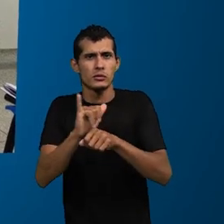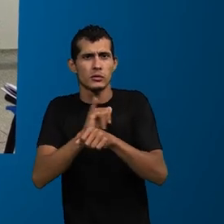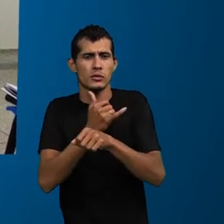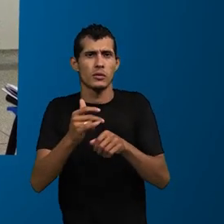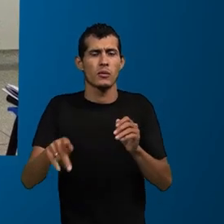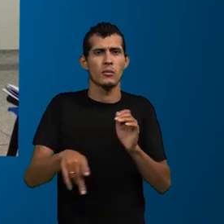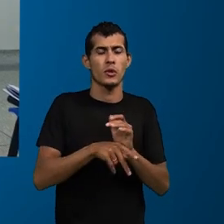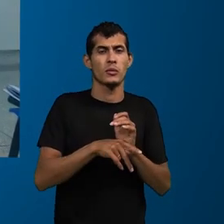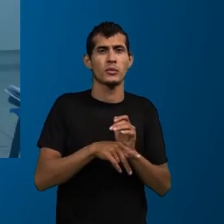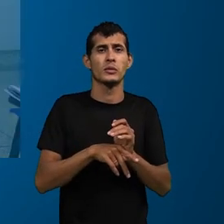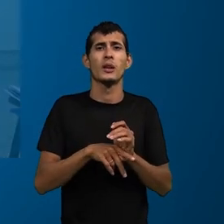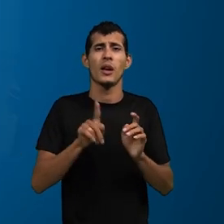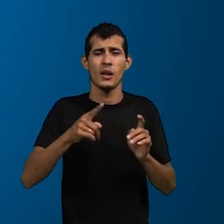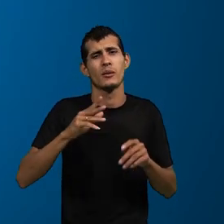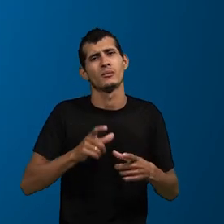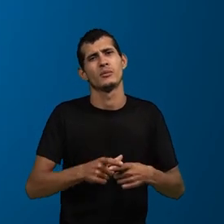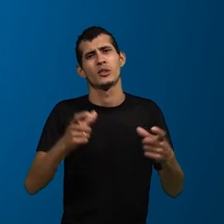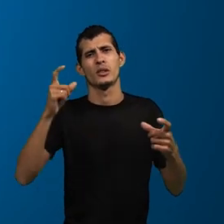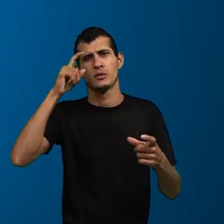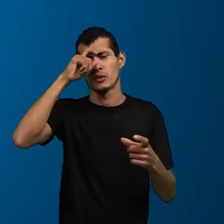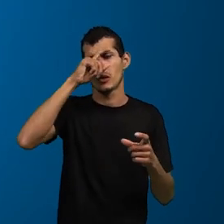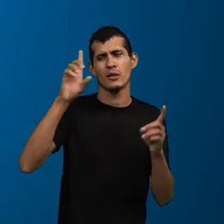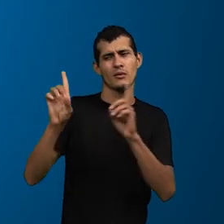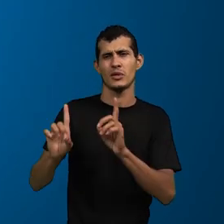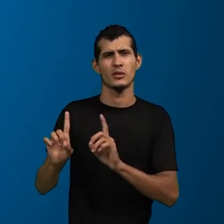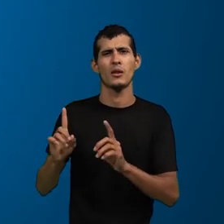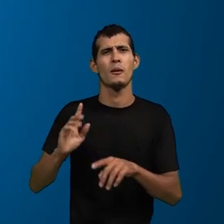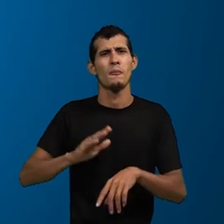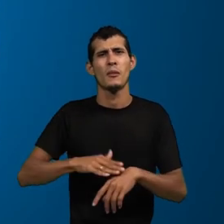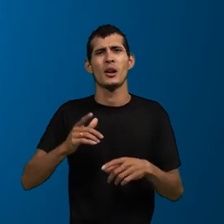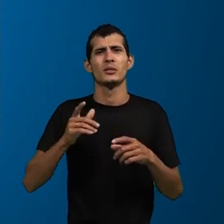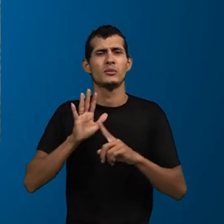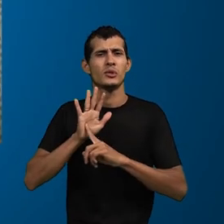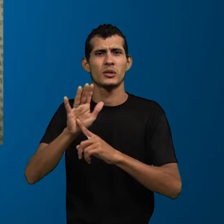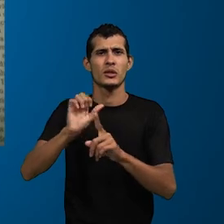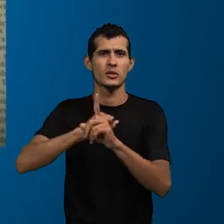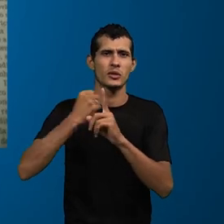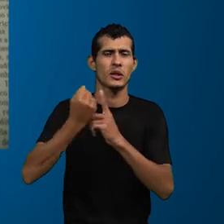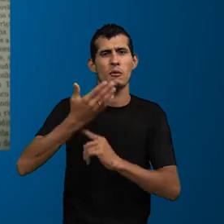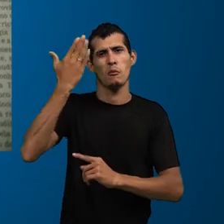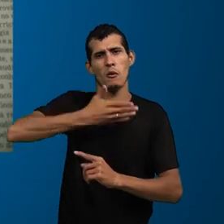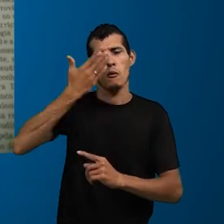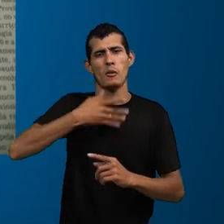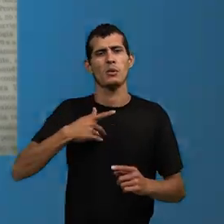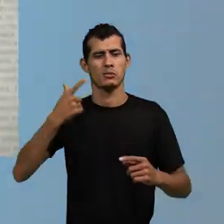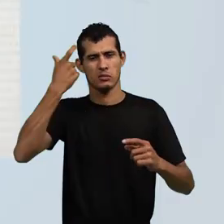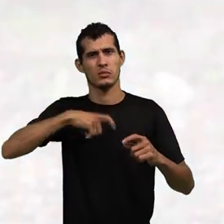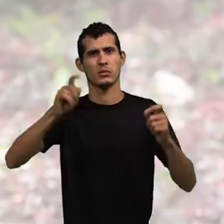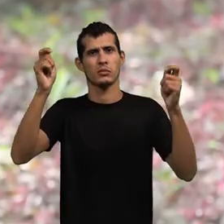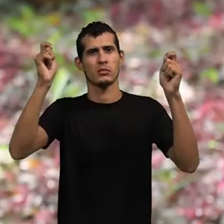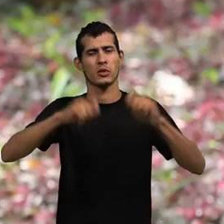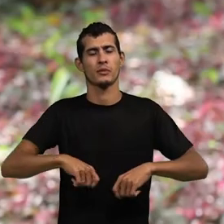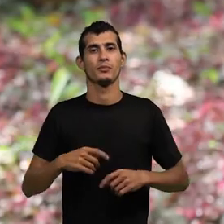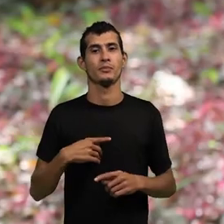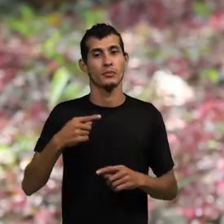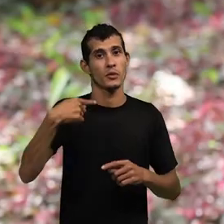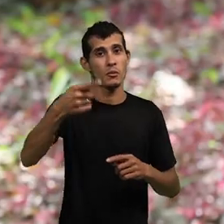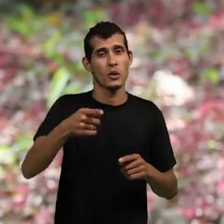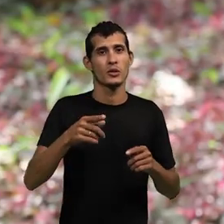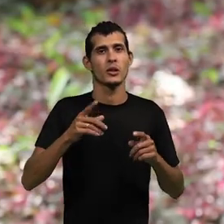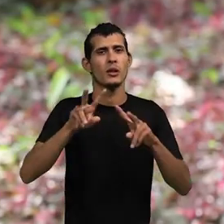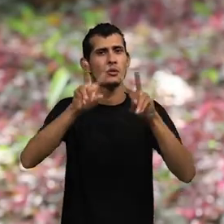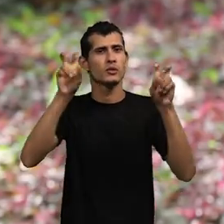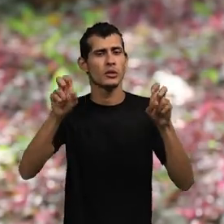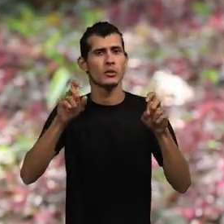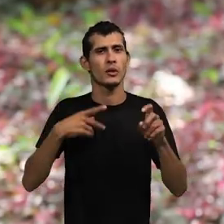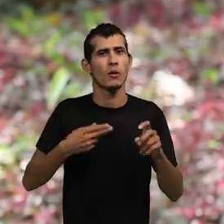sim. E isso é a maior dificuldade, não a deficiência, mas você tem que estar o tempo todo provando que você é capaz. E o próximo assunto da série